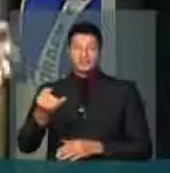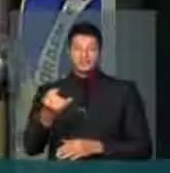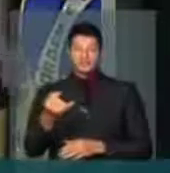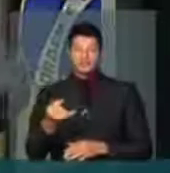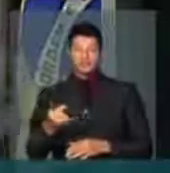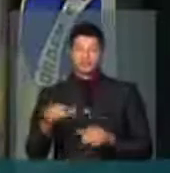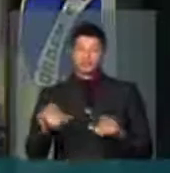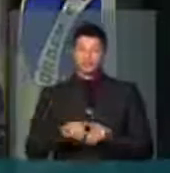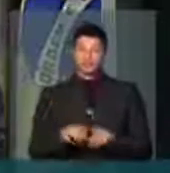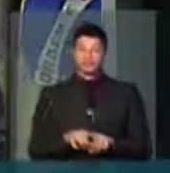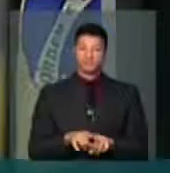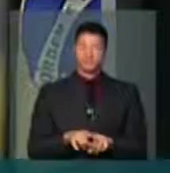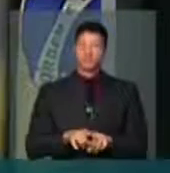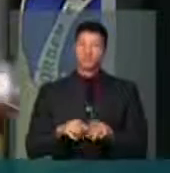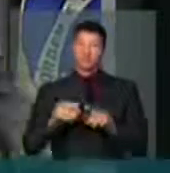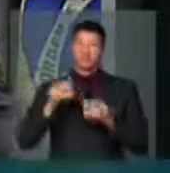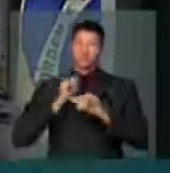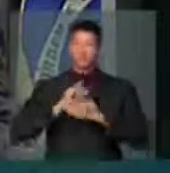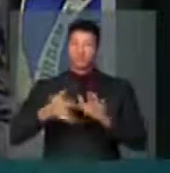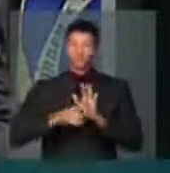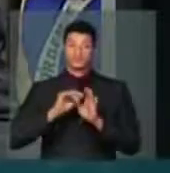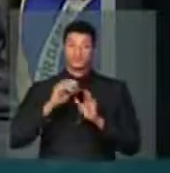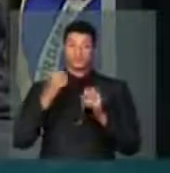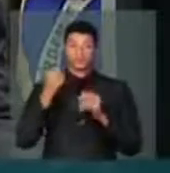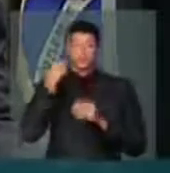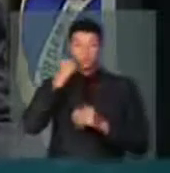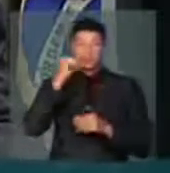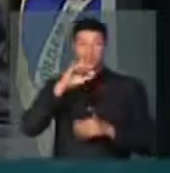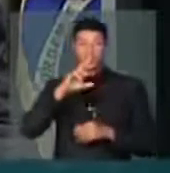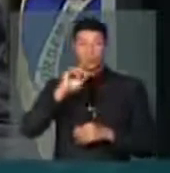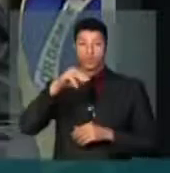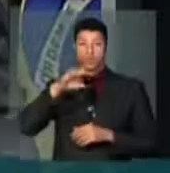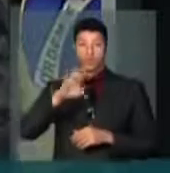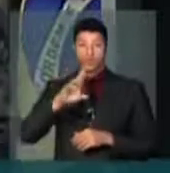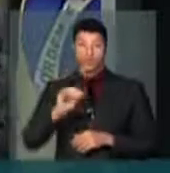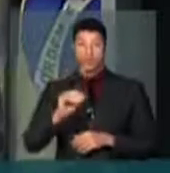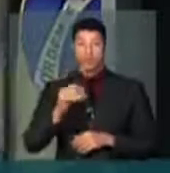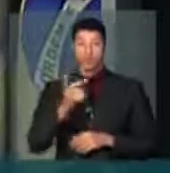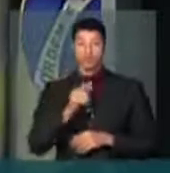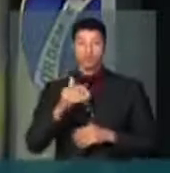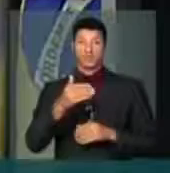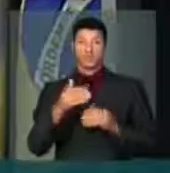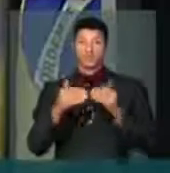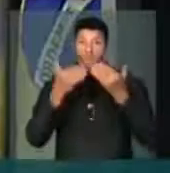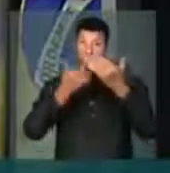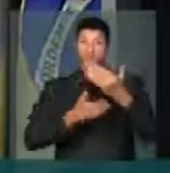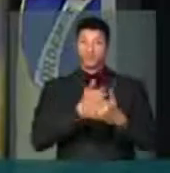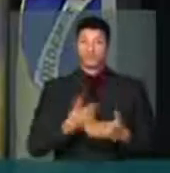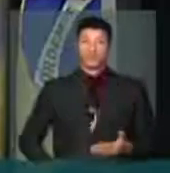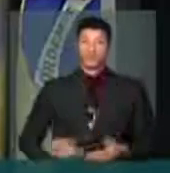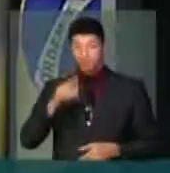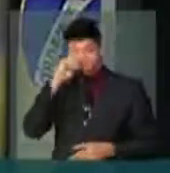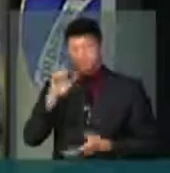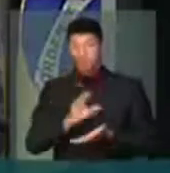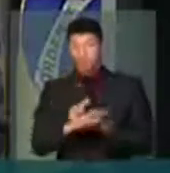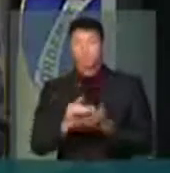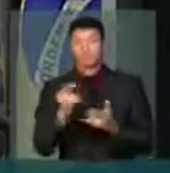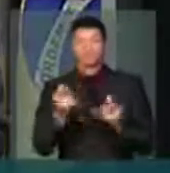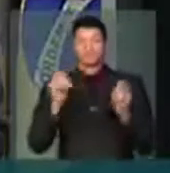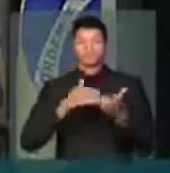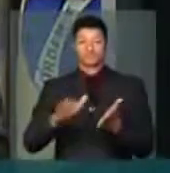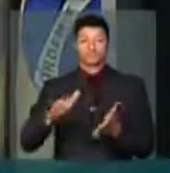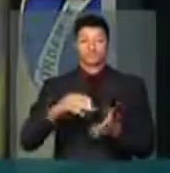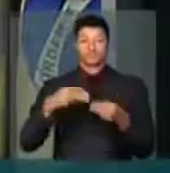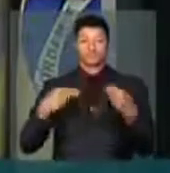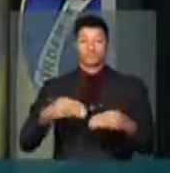Justiça, que não foi publicado previamente. O senador Romero Jucá não teve outra alternativa. Está diante de um governo que mandou um orçamento e